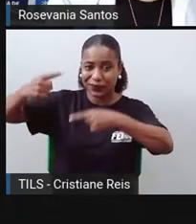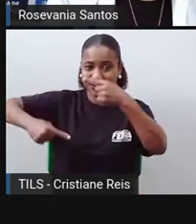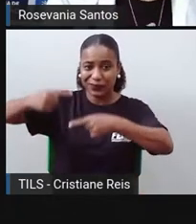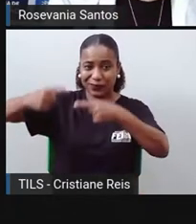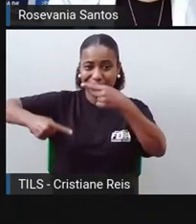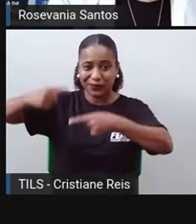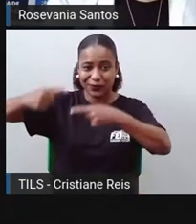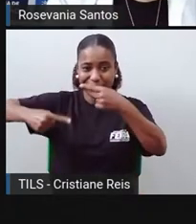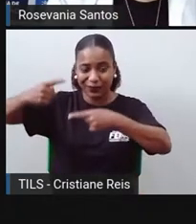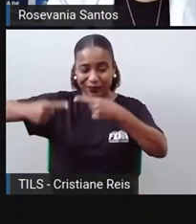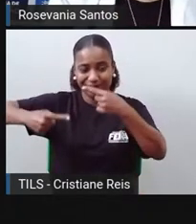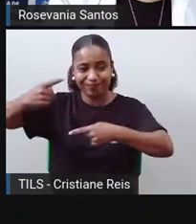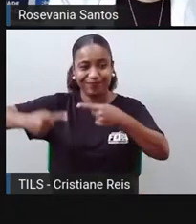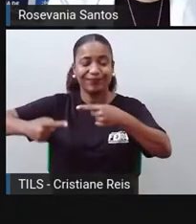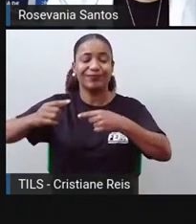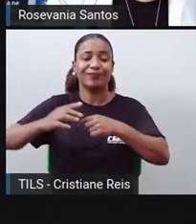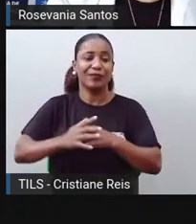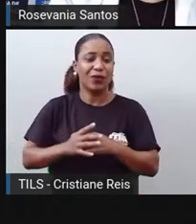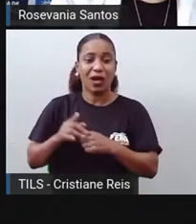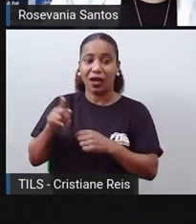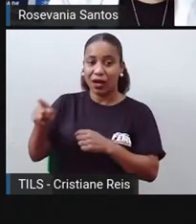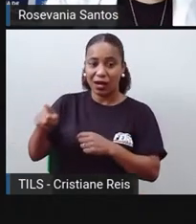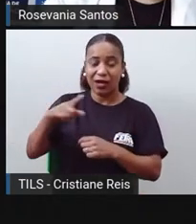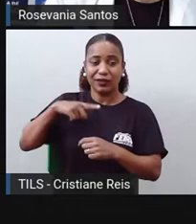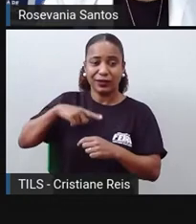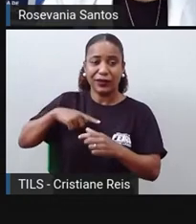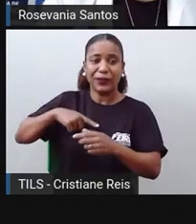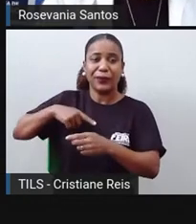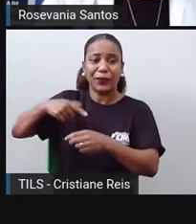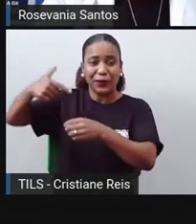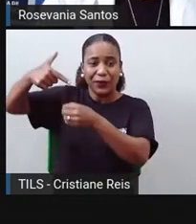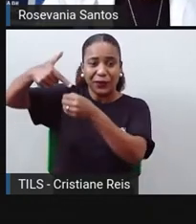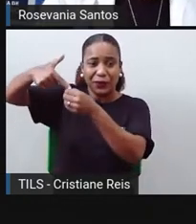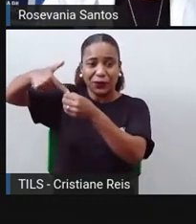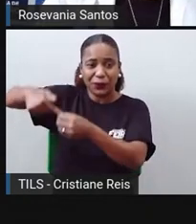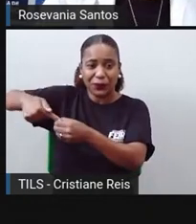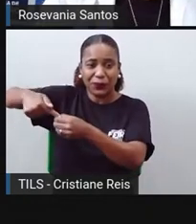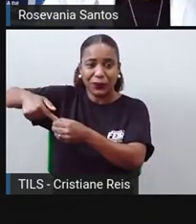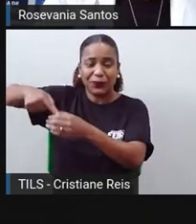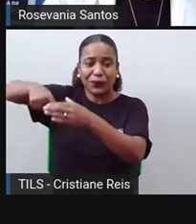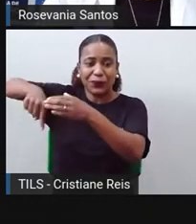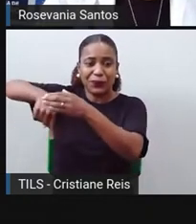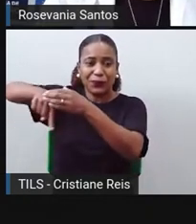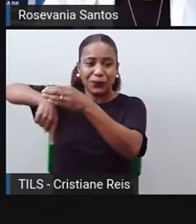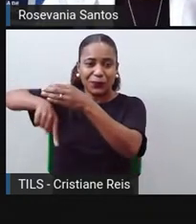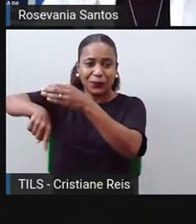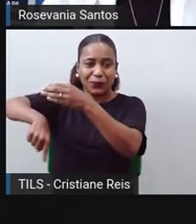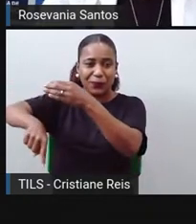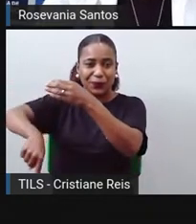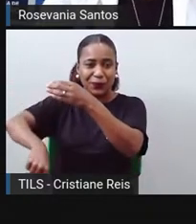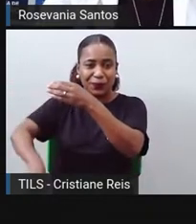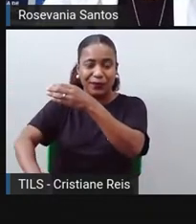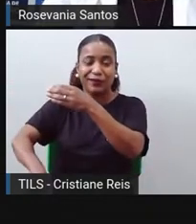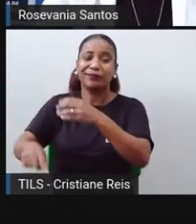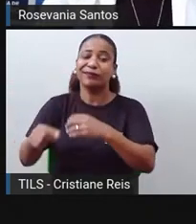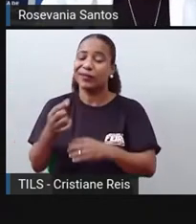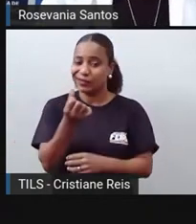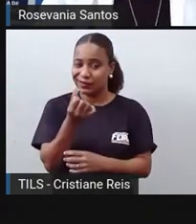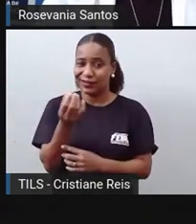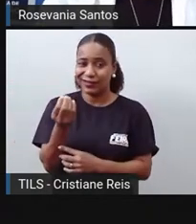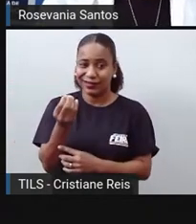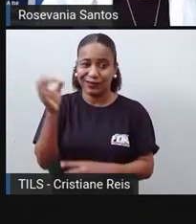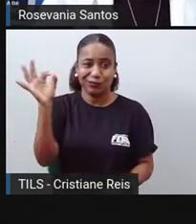excesso, né, de reservas de petróleo que a gente tem aí, né, que vai ter a maior quantidade, cerca de 60%, né,